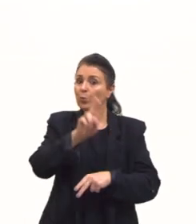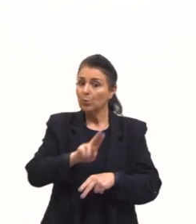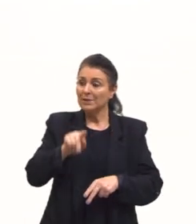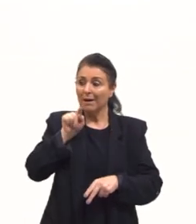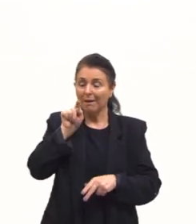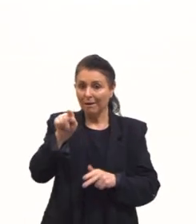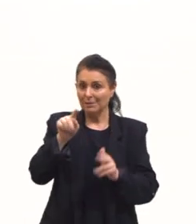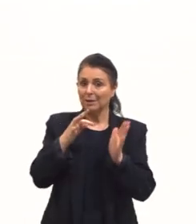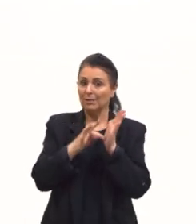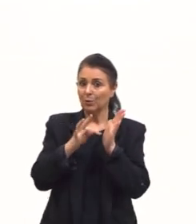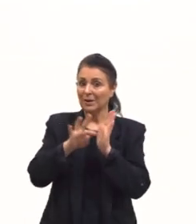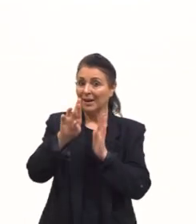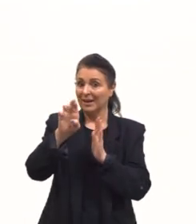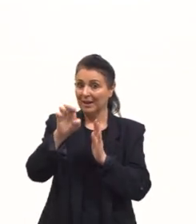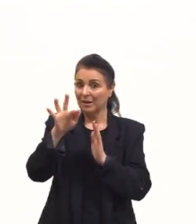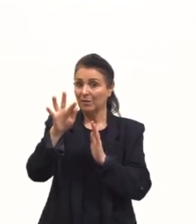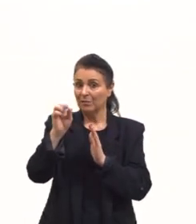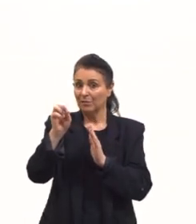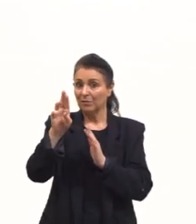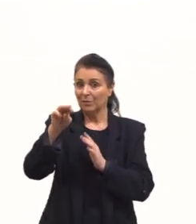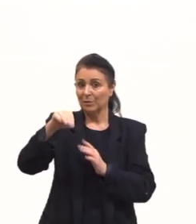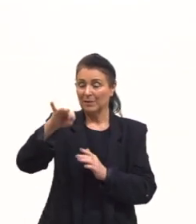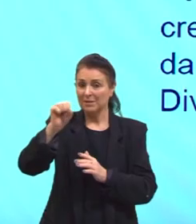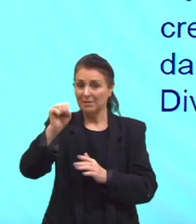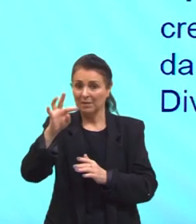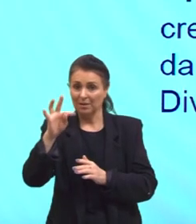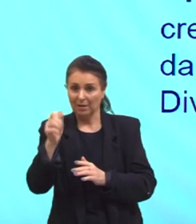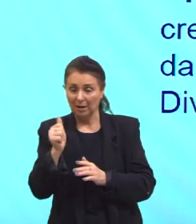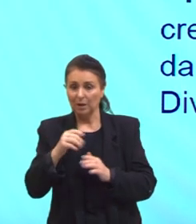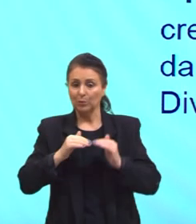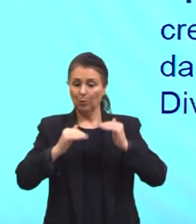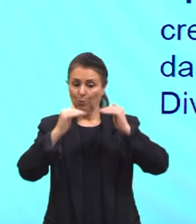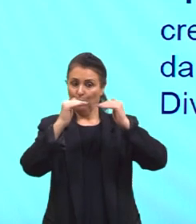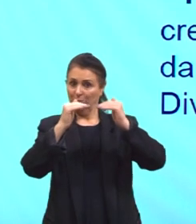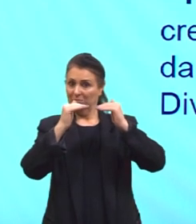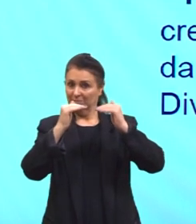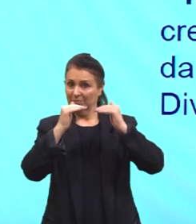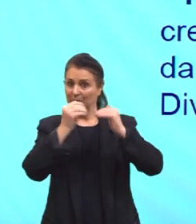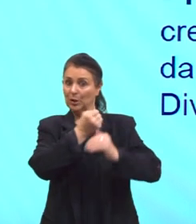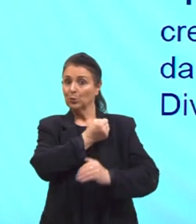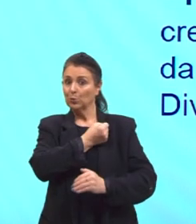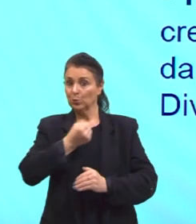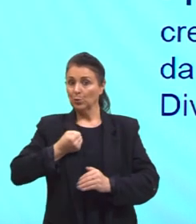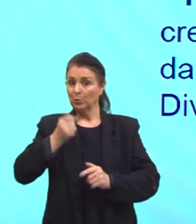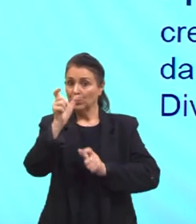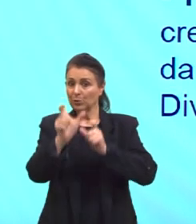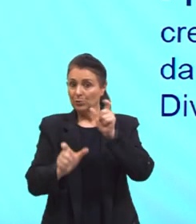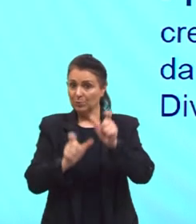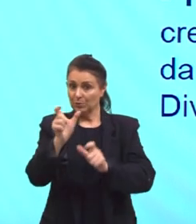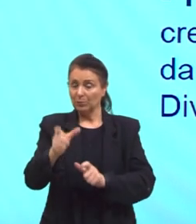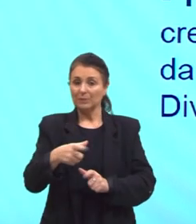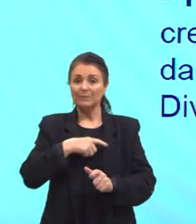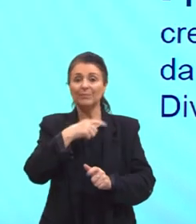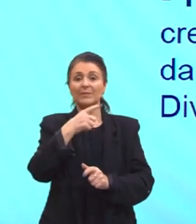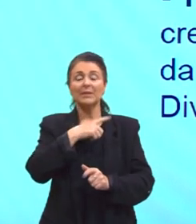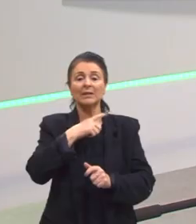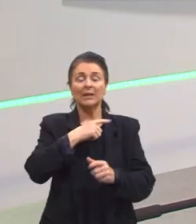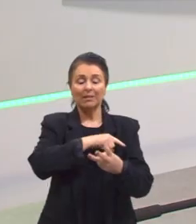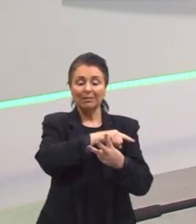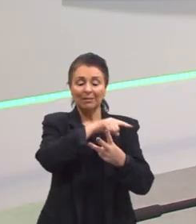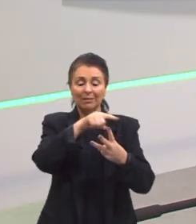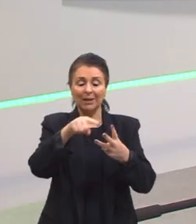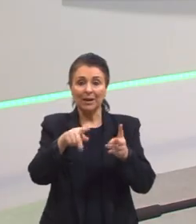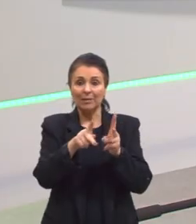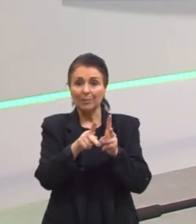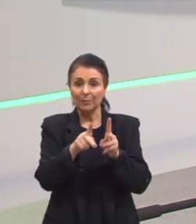gente tem a uma taxa de Equilíbrio né a partir da redução da natalidade mortalidade E aí nós temos três períodos eu trago aqui